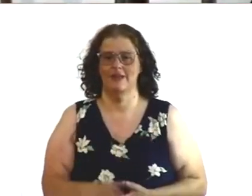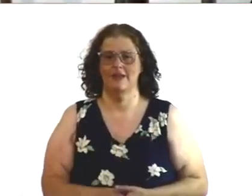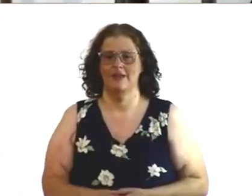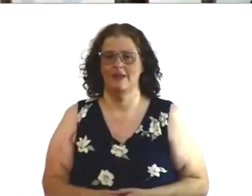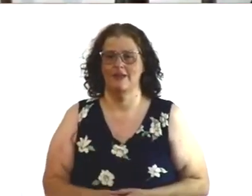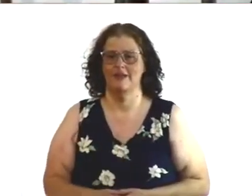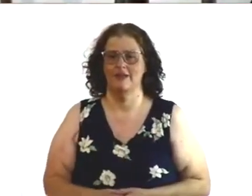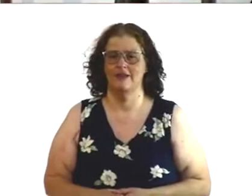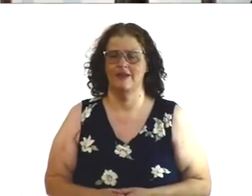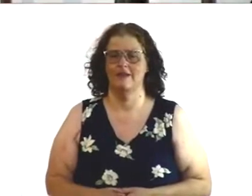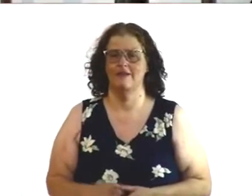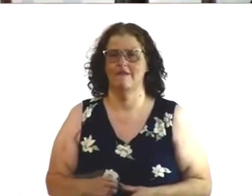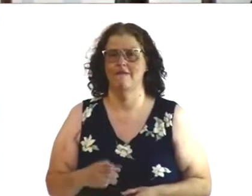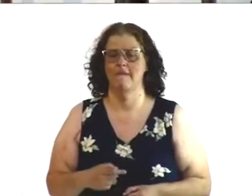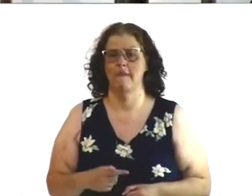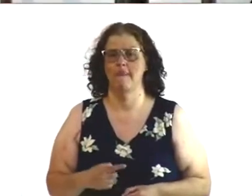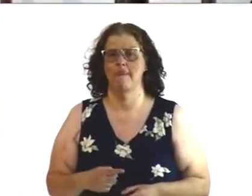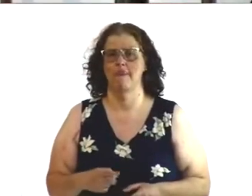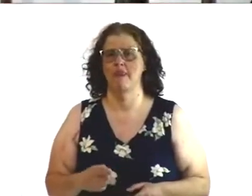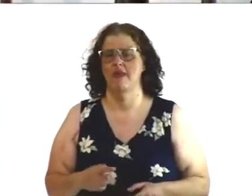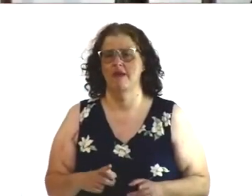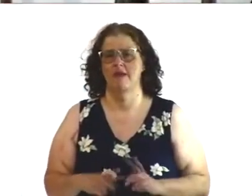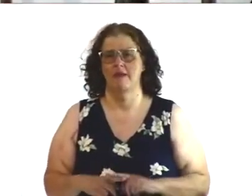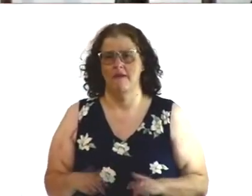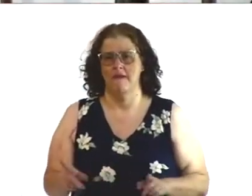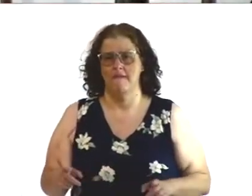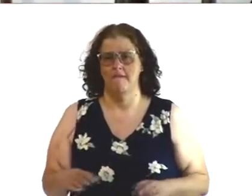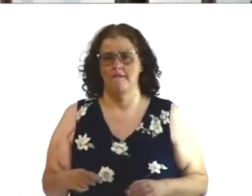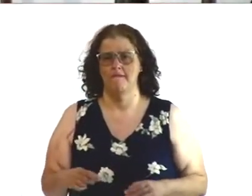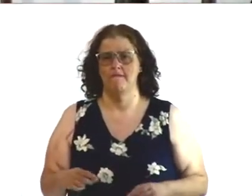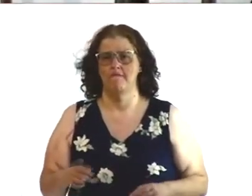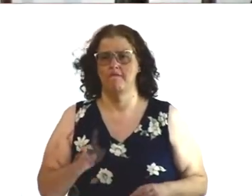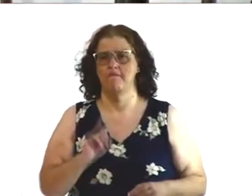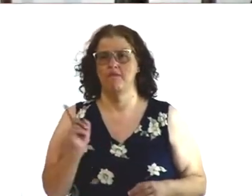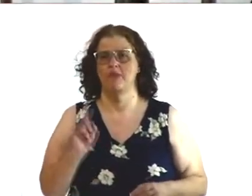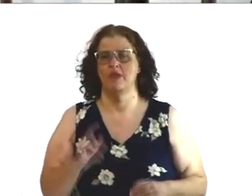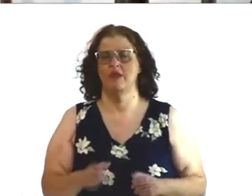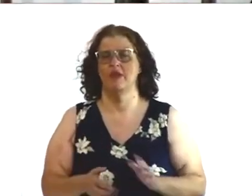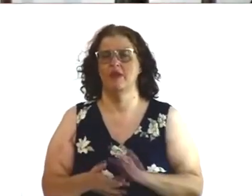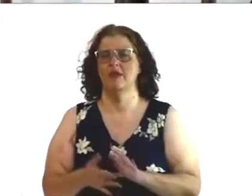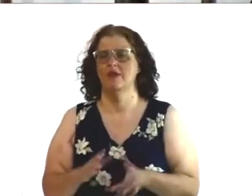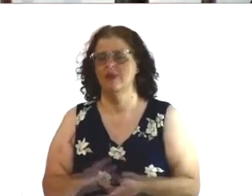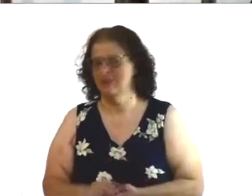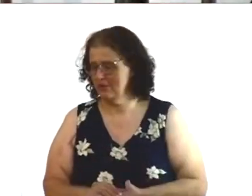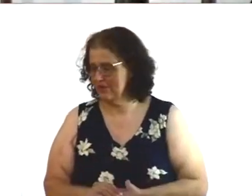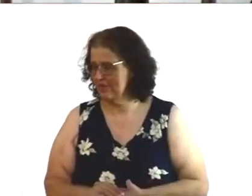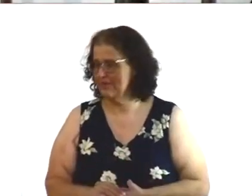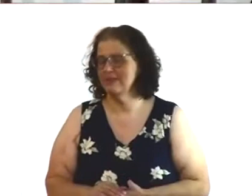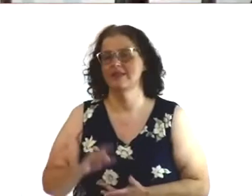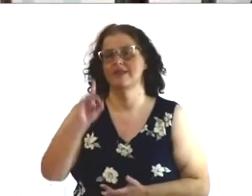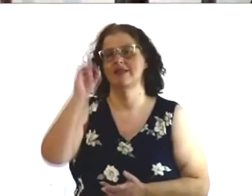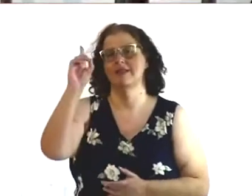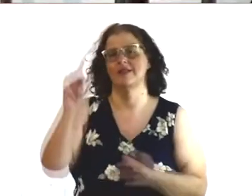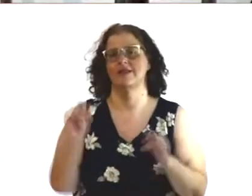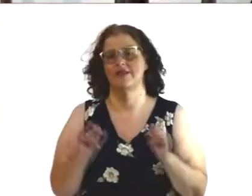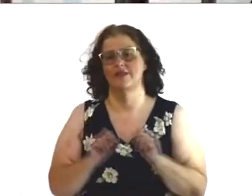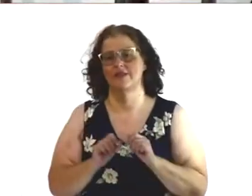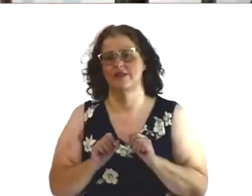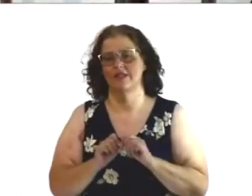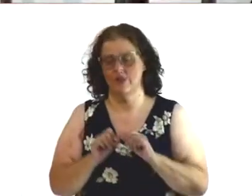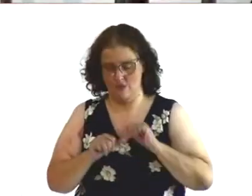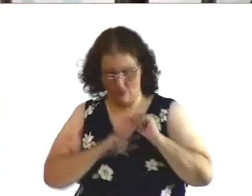em desassossego, não, homem não faz isso, nem consegue fazer isso, Deus faz, Deus